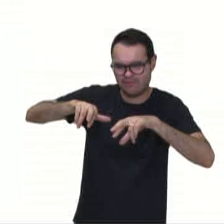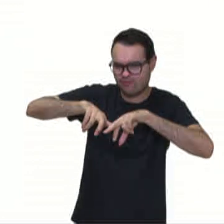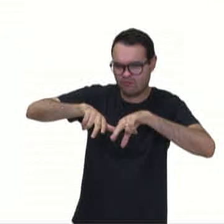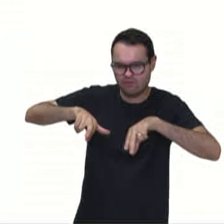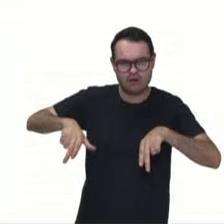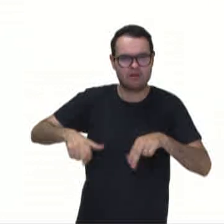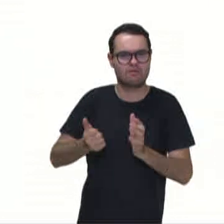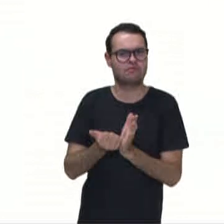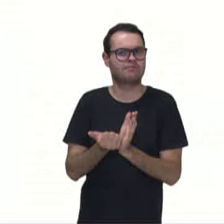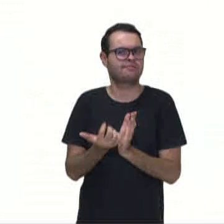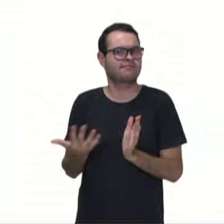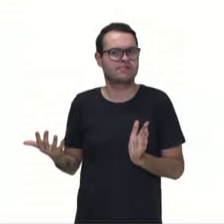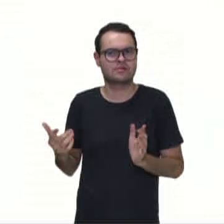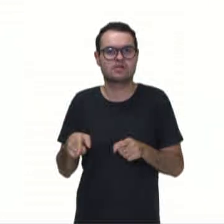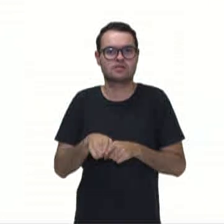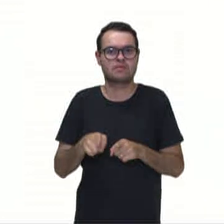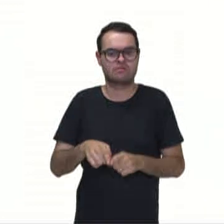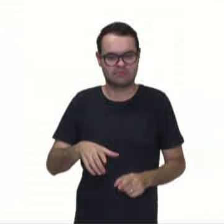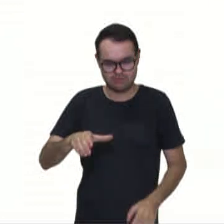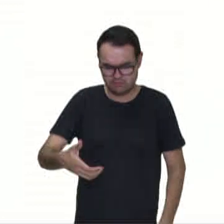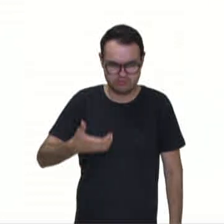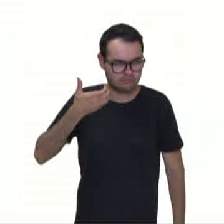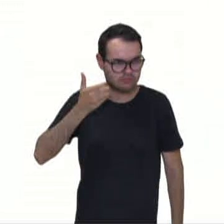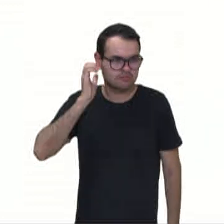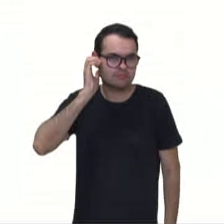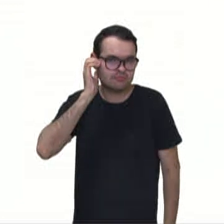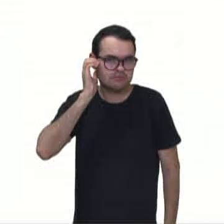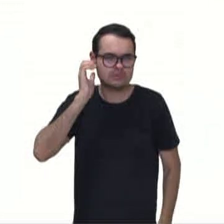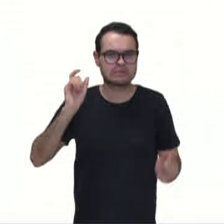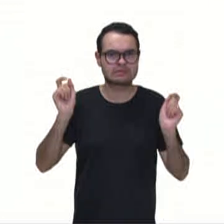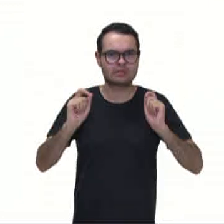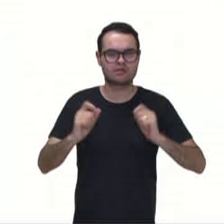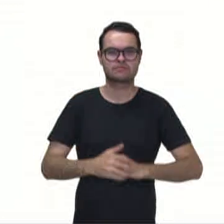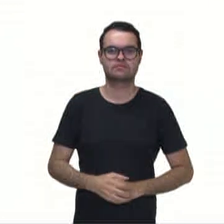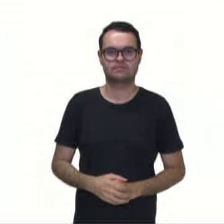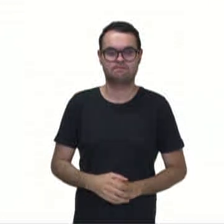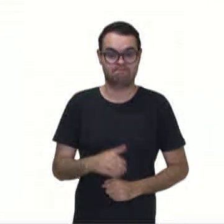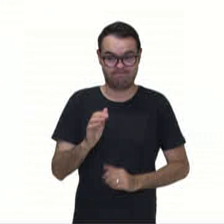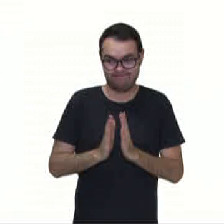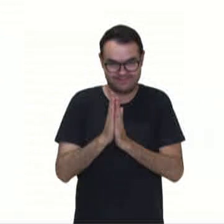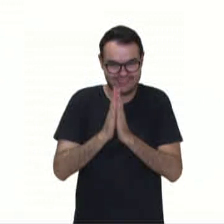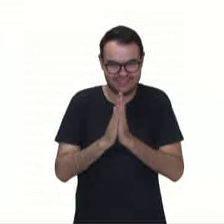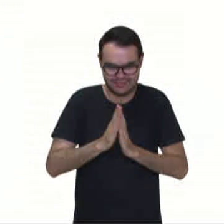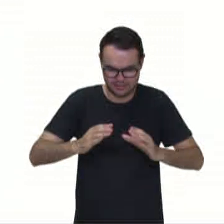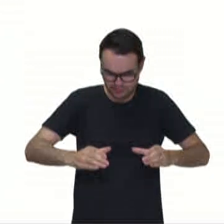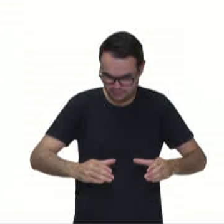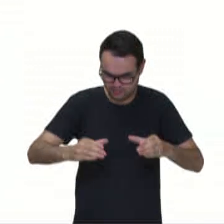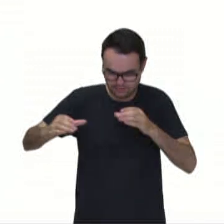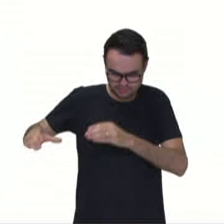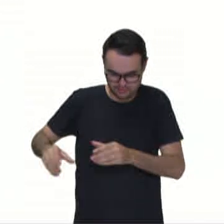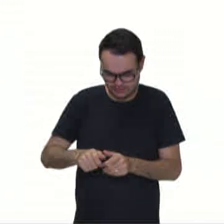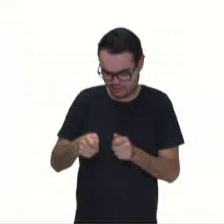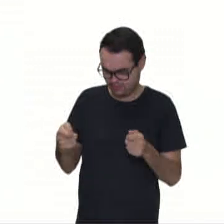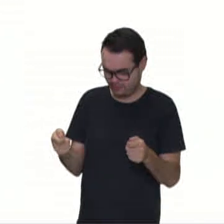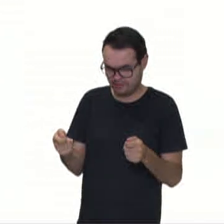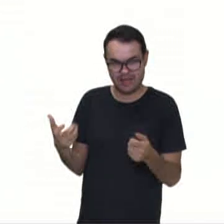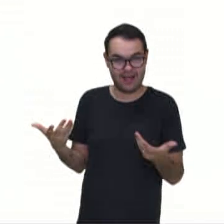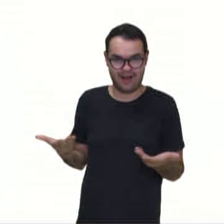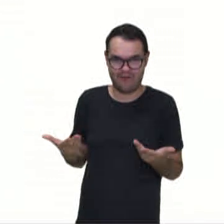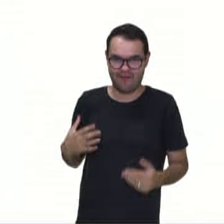até servia para telefonar. Abri o manual entusiasmado. Agora eu